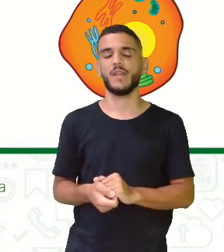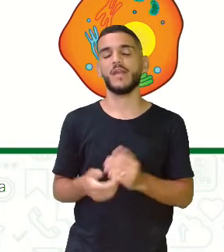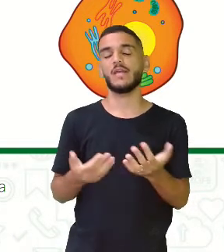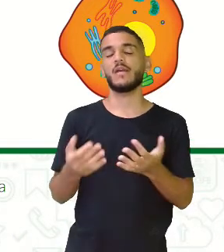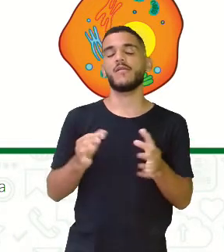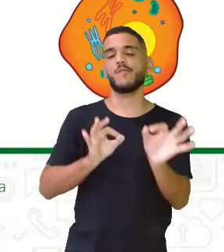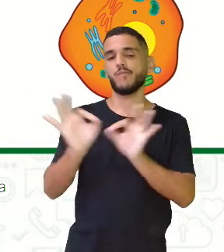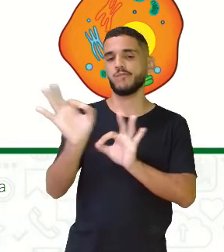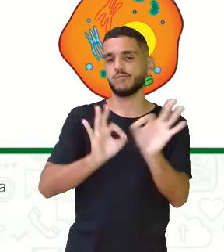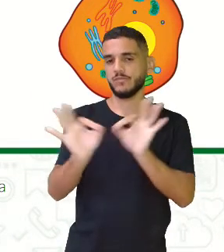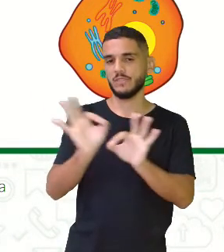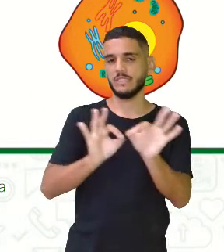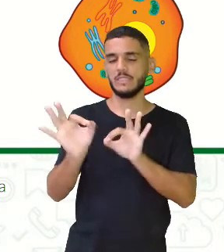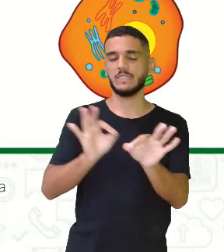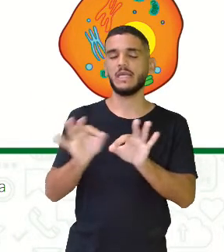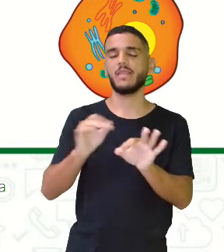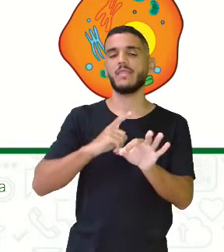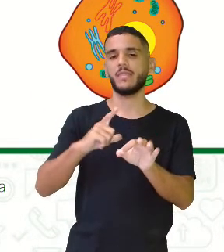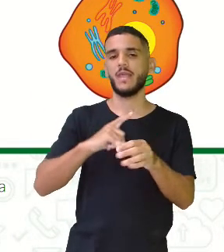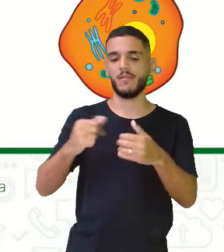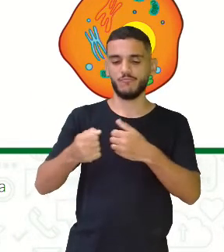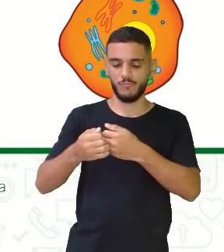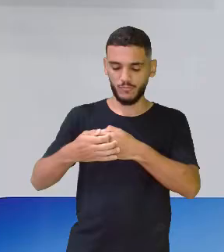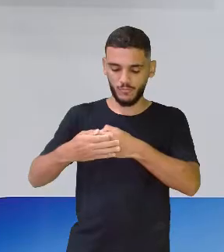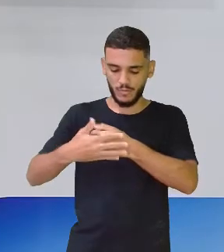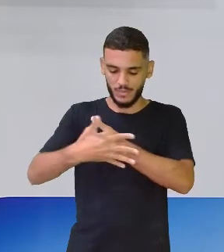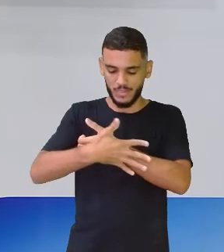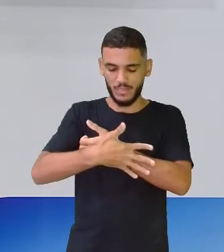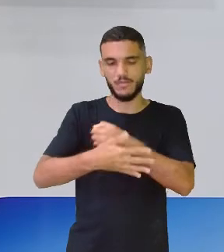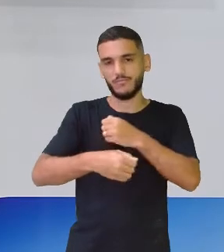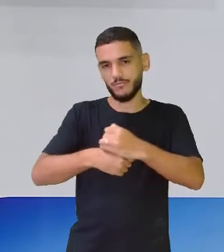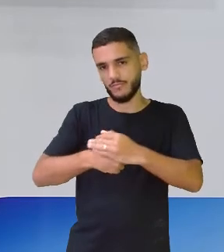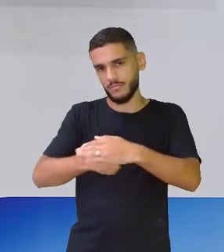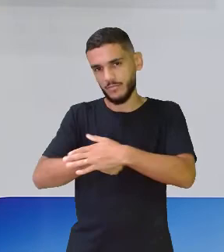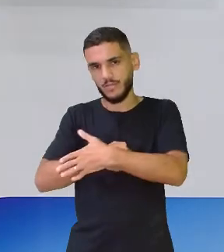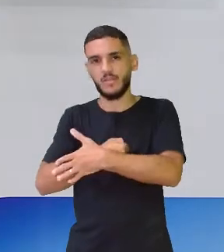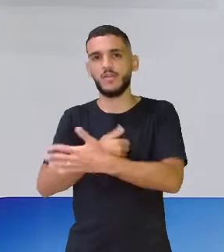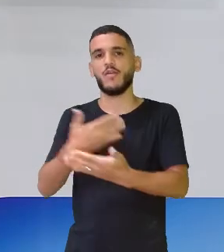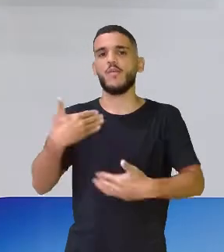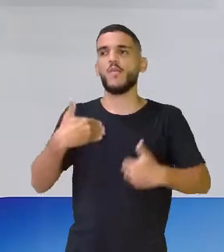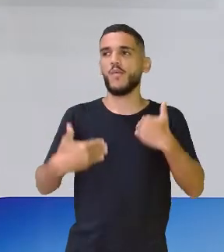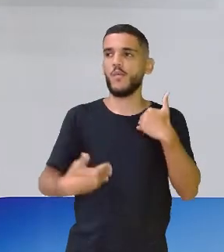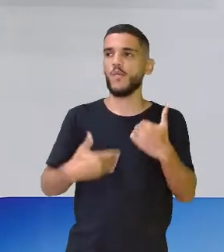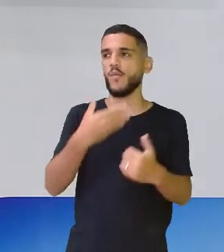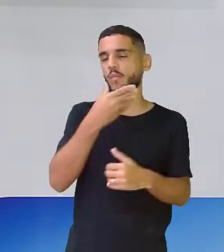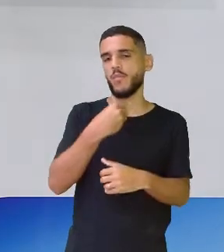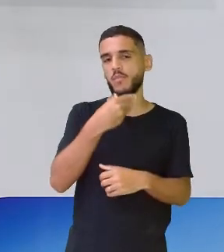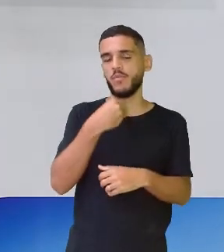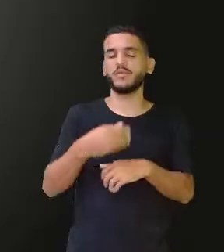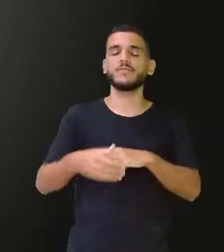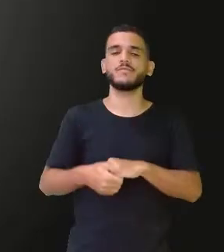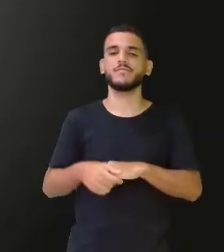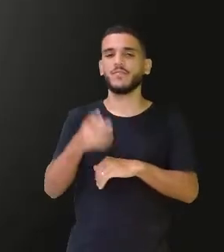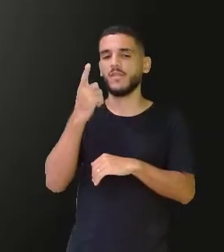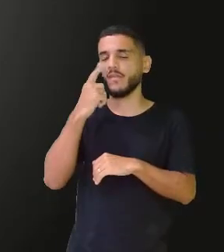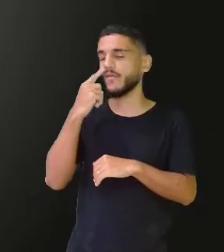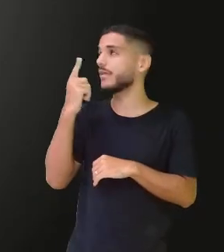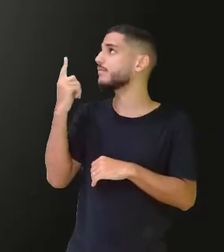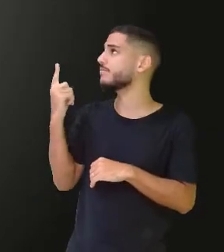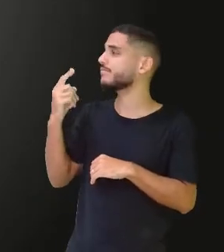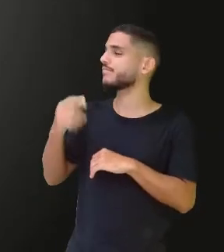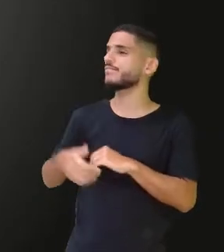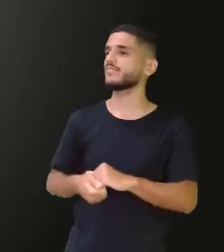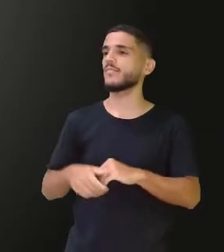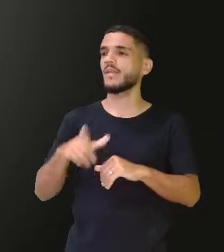organizadas, elas formam os tecidos do corpo humano, certo? Vamos lá ver um primeiro, veja esse videozinho aqui, ó, tá mostrando